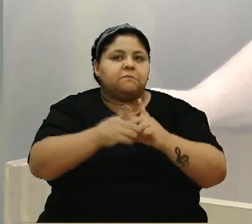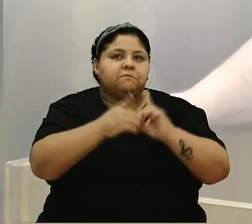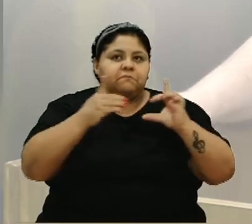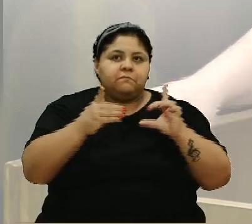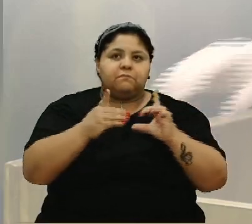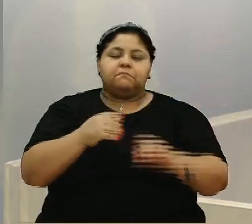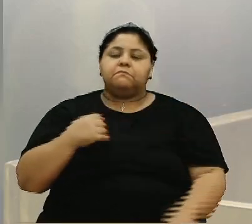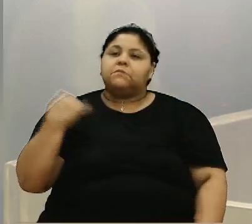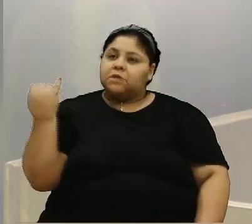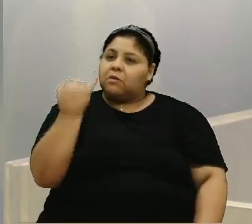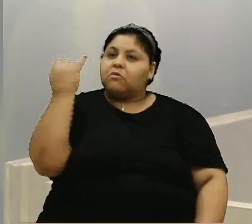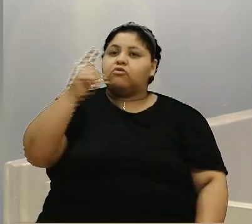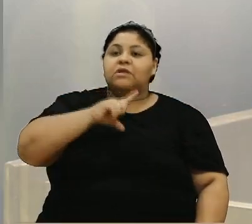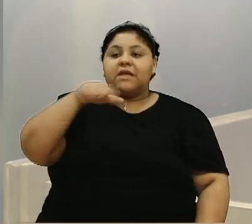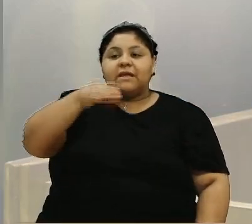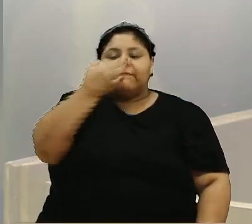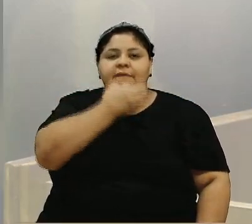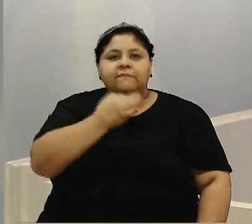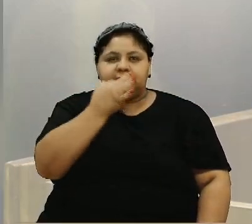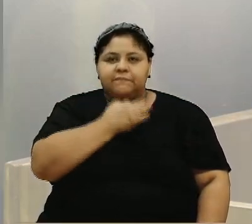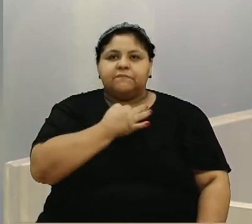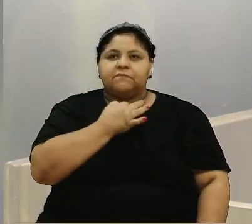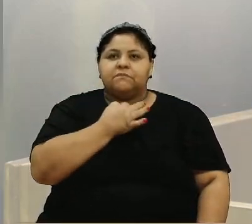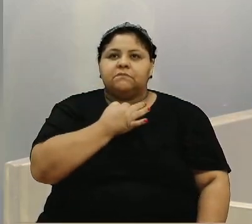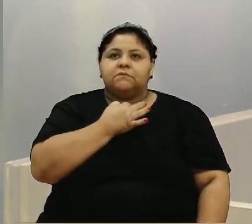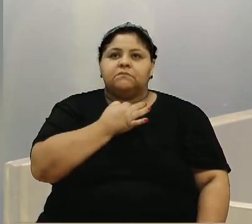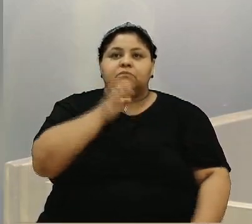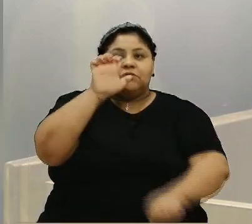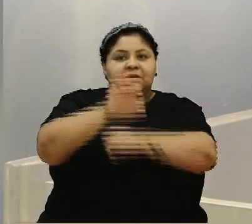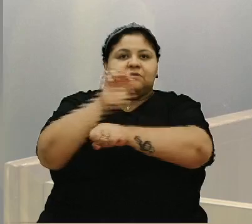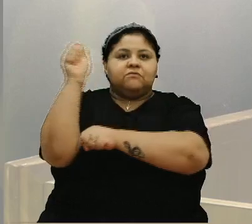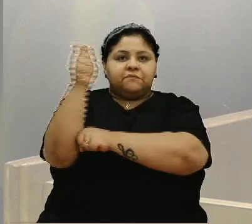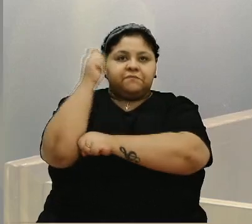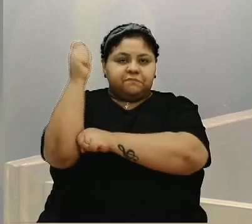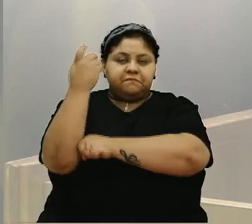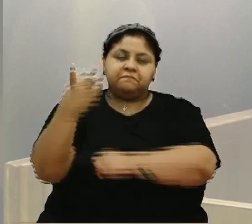pela importância que tem Caxias do Sul para o estado do Rio Grande do Sul.